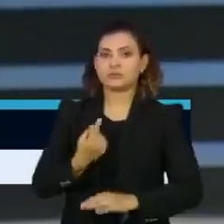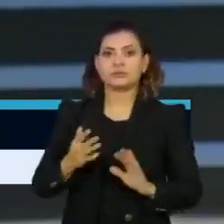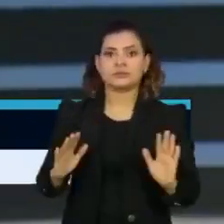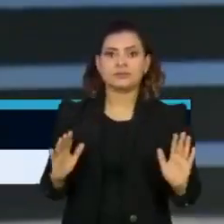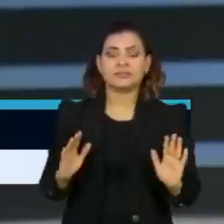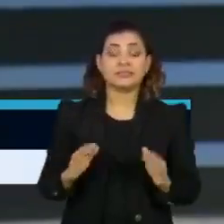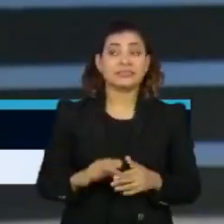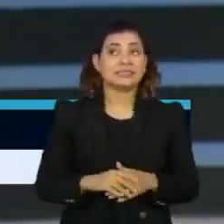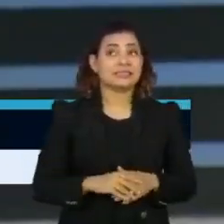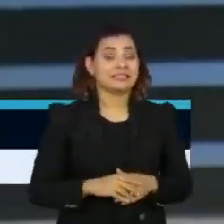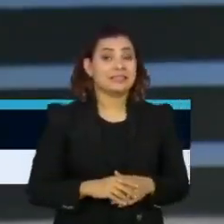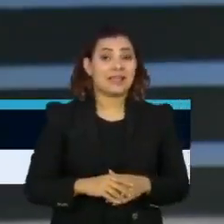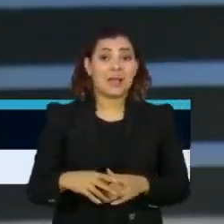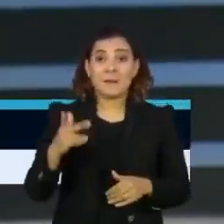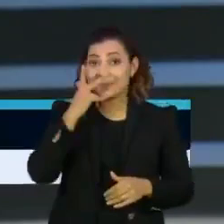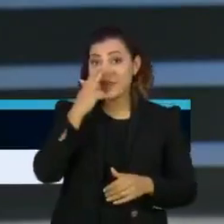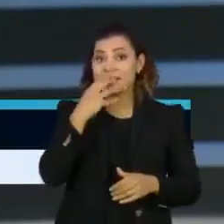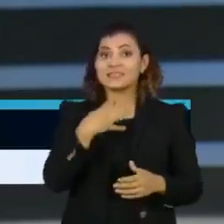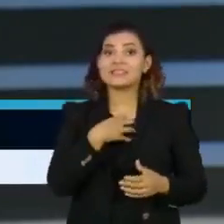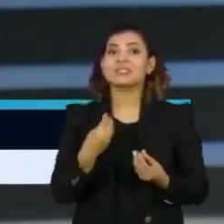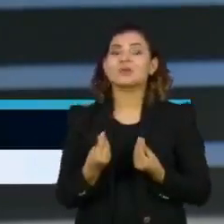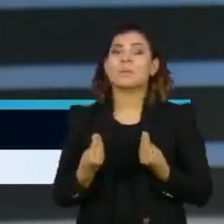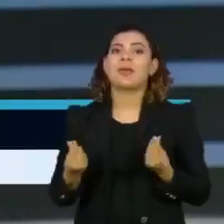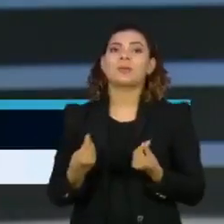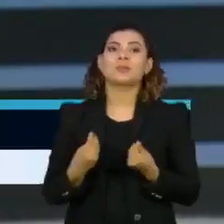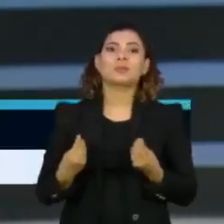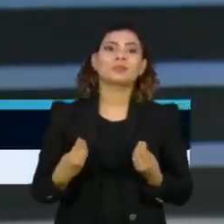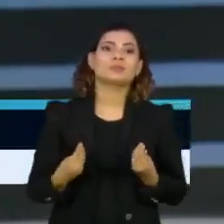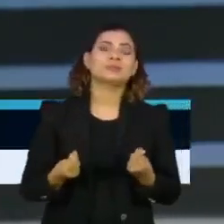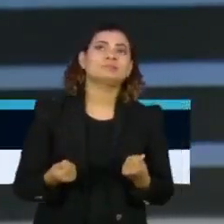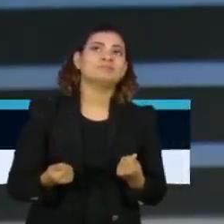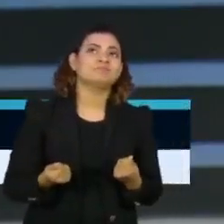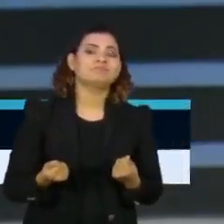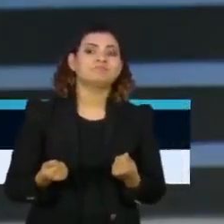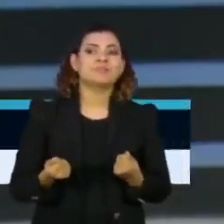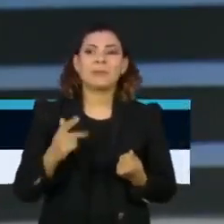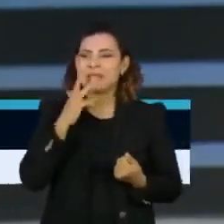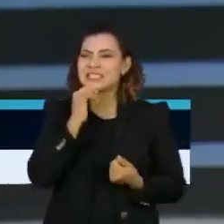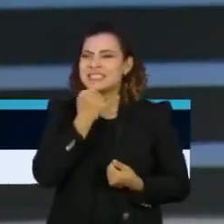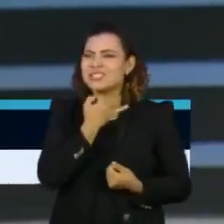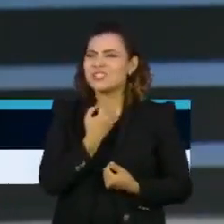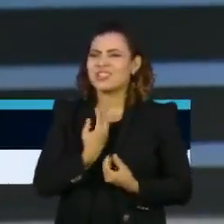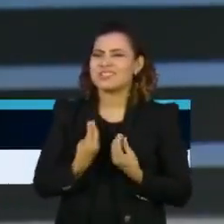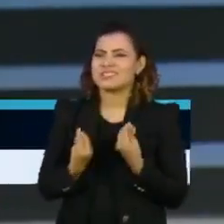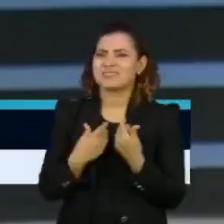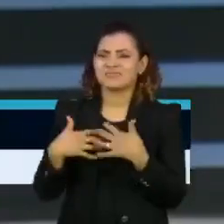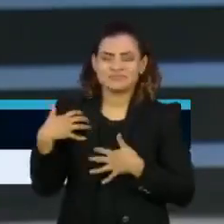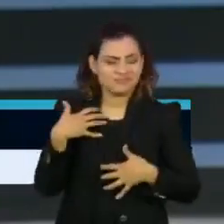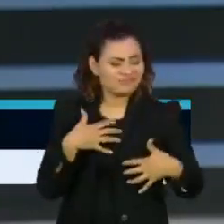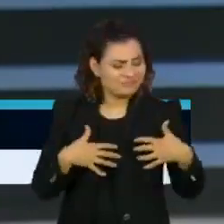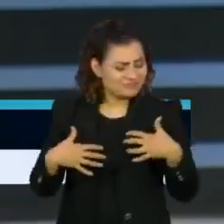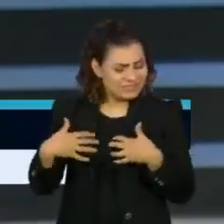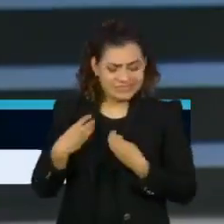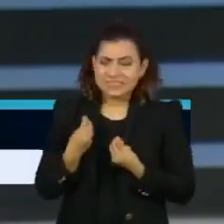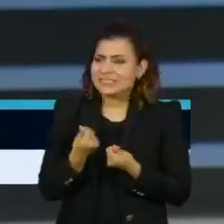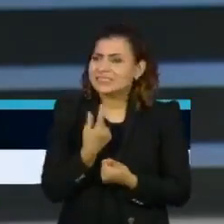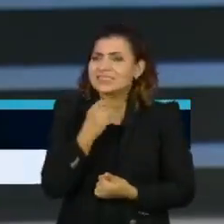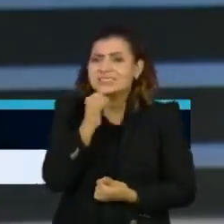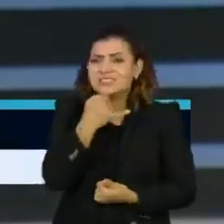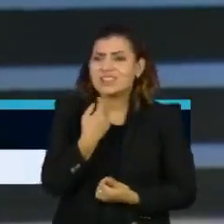produz a um sentimento de uma certa melancolia né que muita gente fala